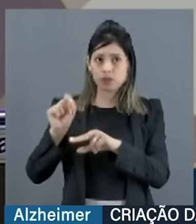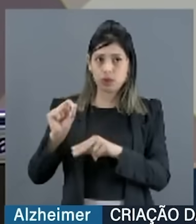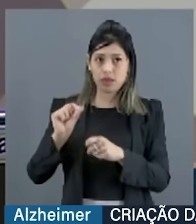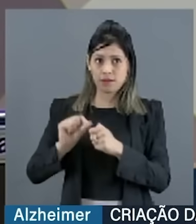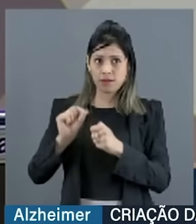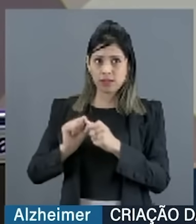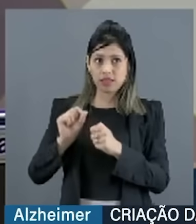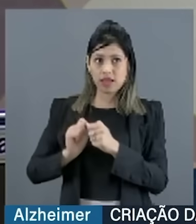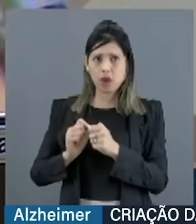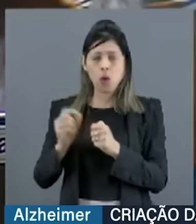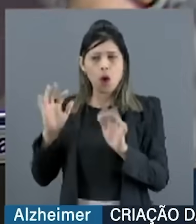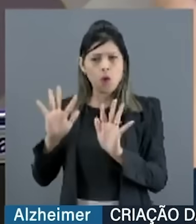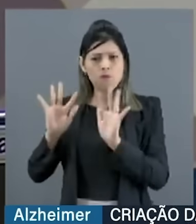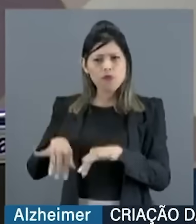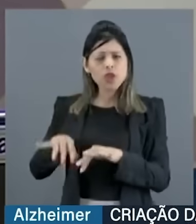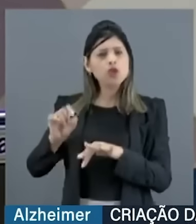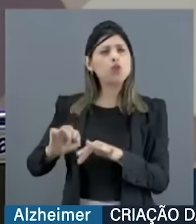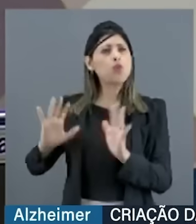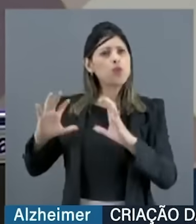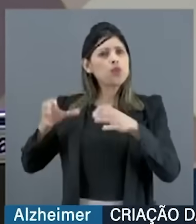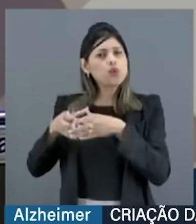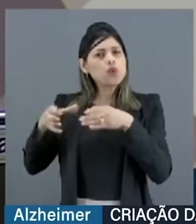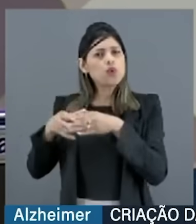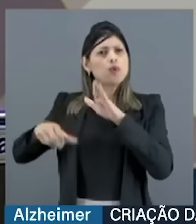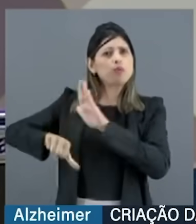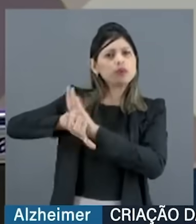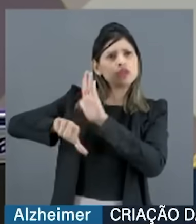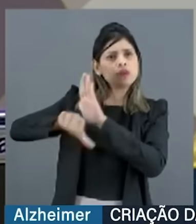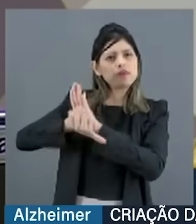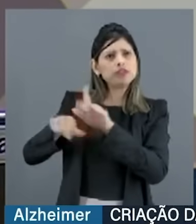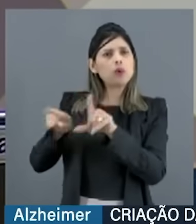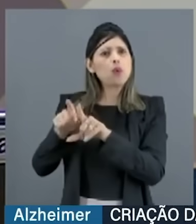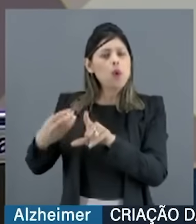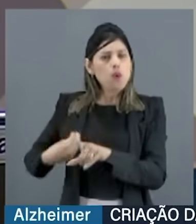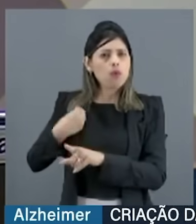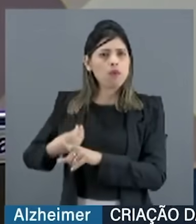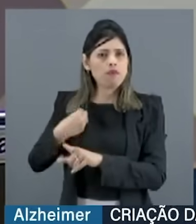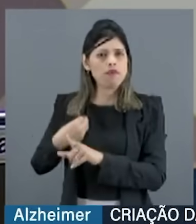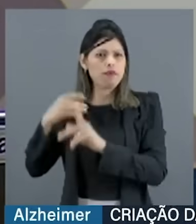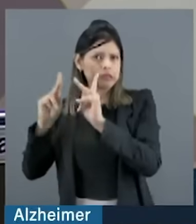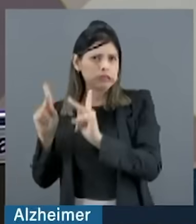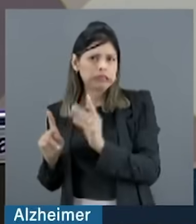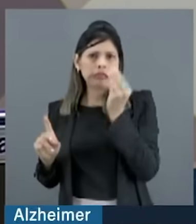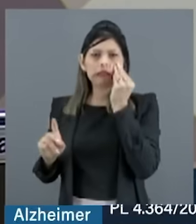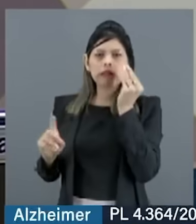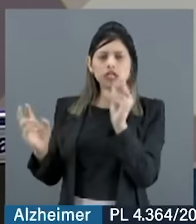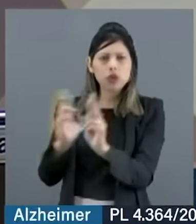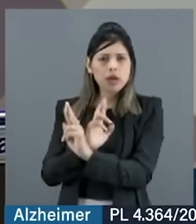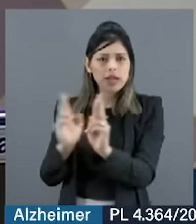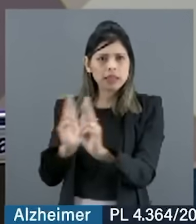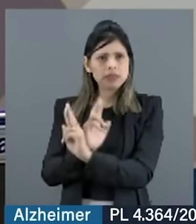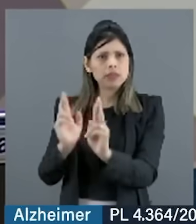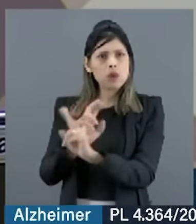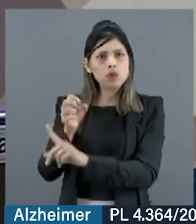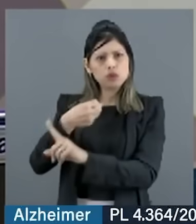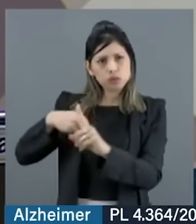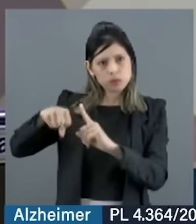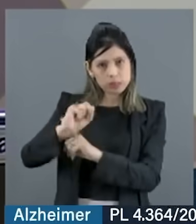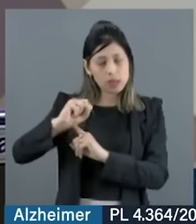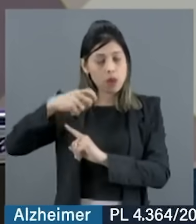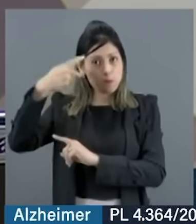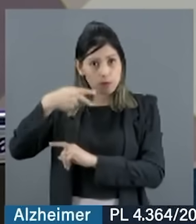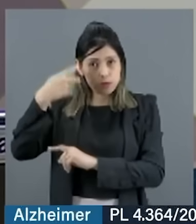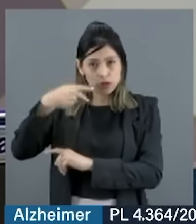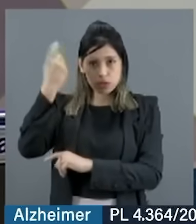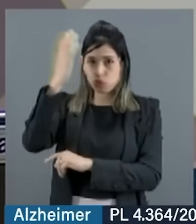fins criminosos, contrários à convivência pacífica que deve permear as relações sociais e políticas no Brasil